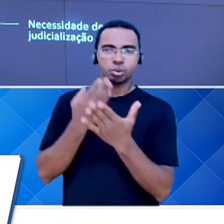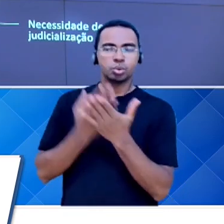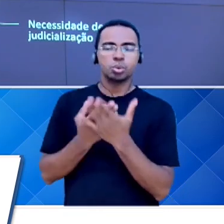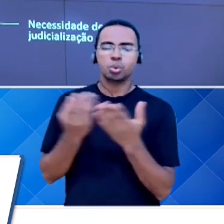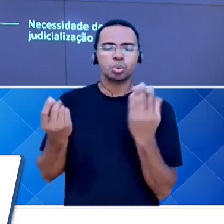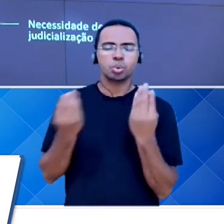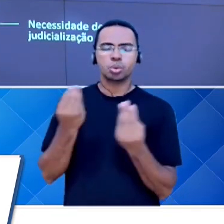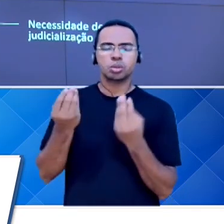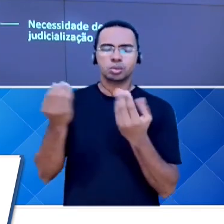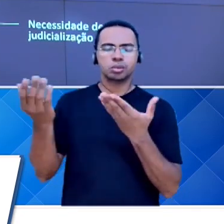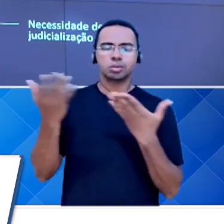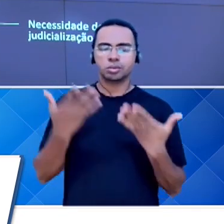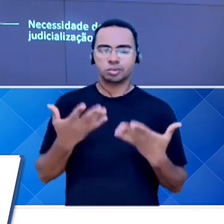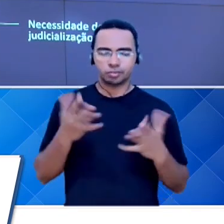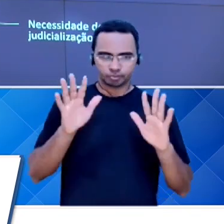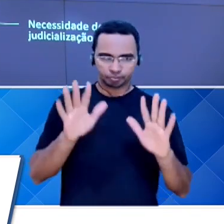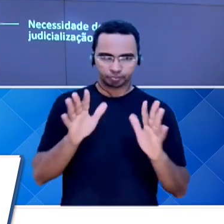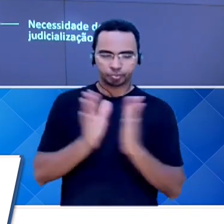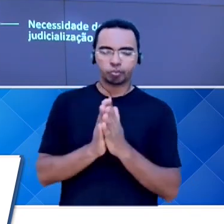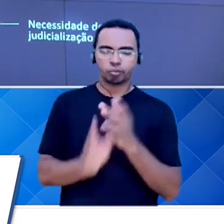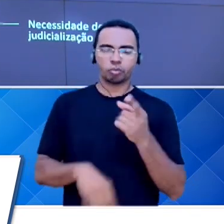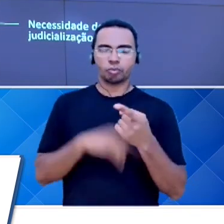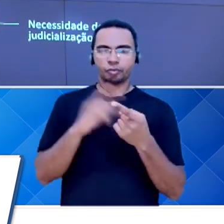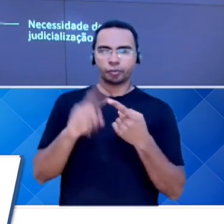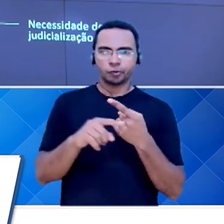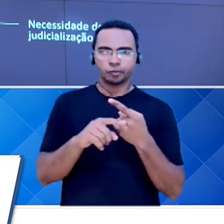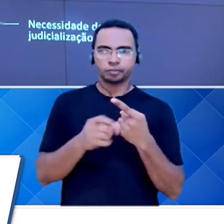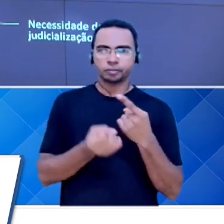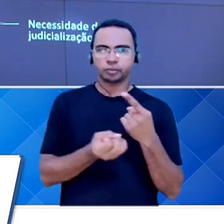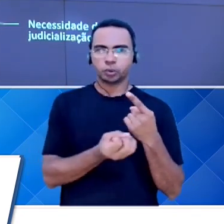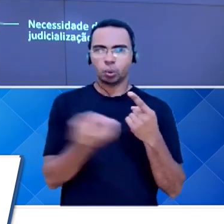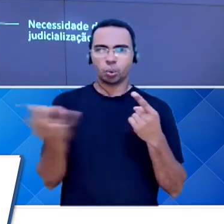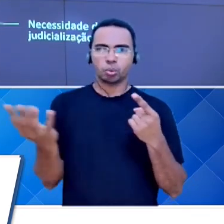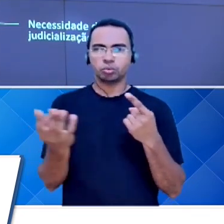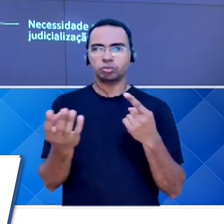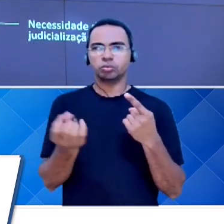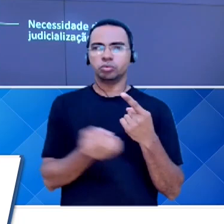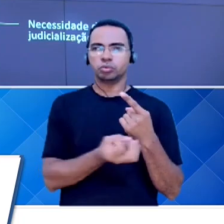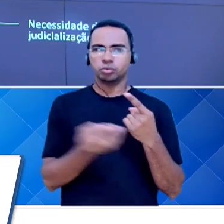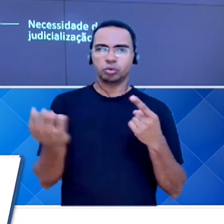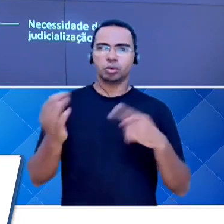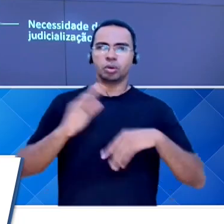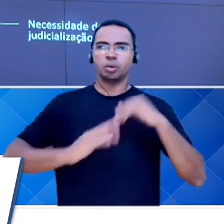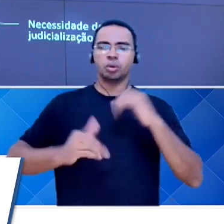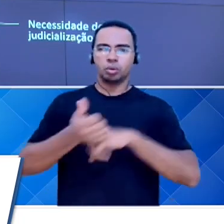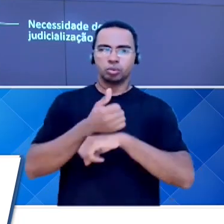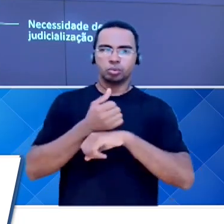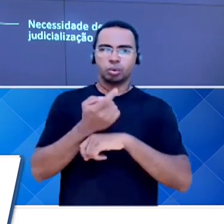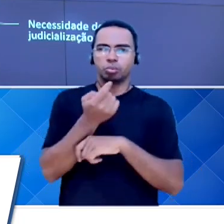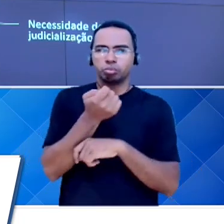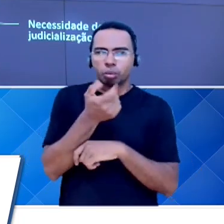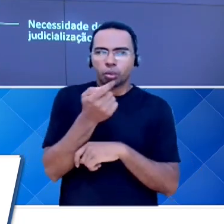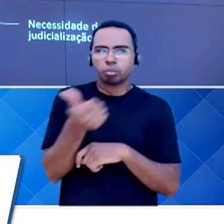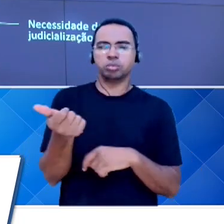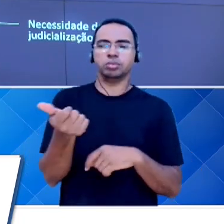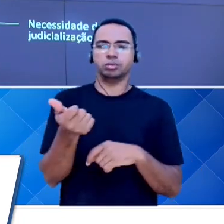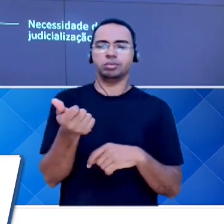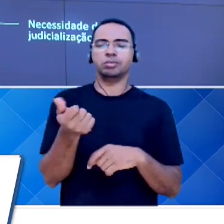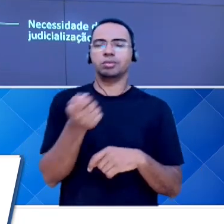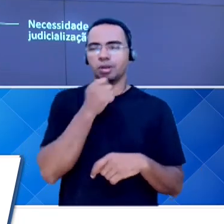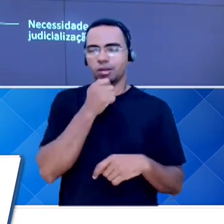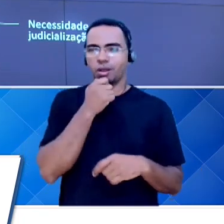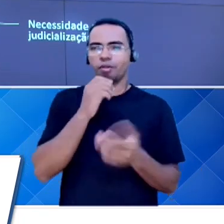nos trouxeram? Primeiro, um número insuficiente de profissionais especializados. Então, ainda há um